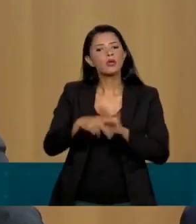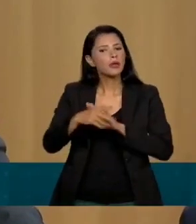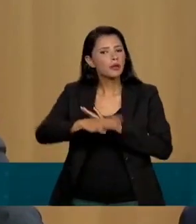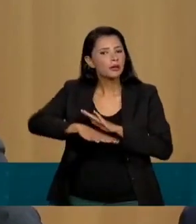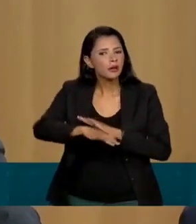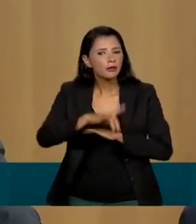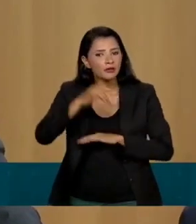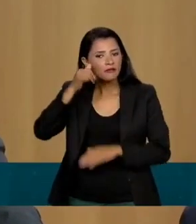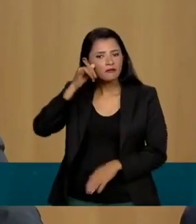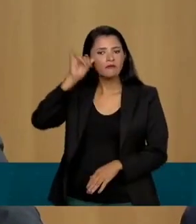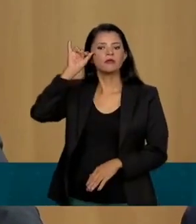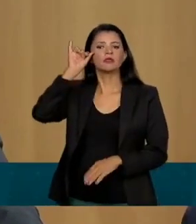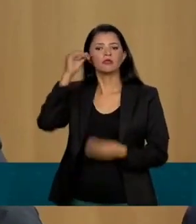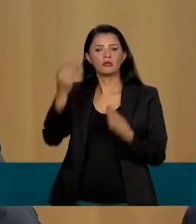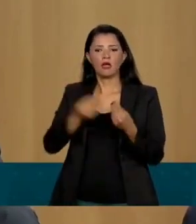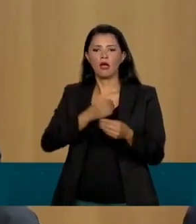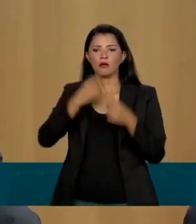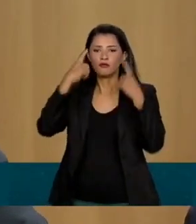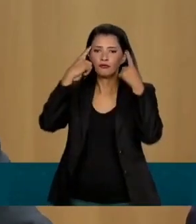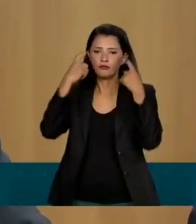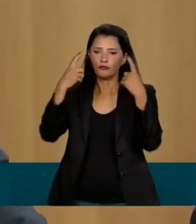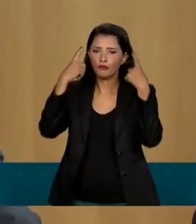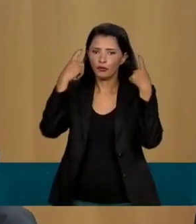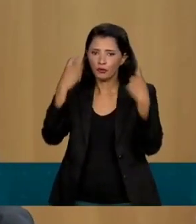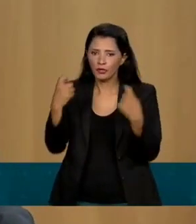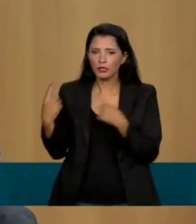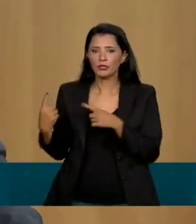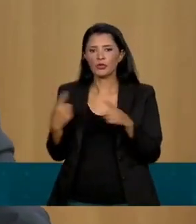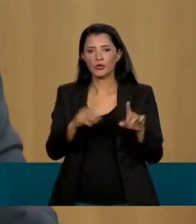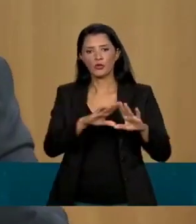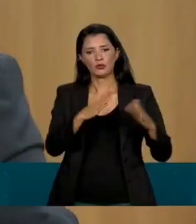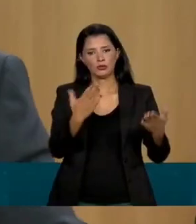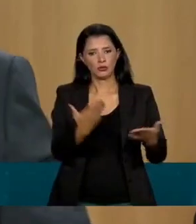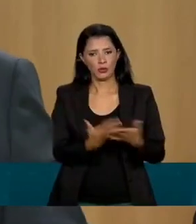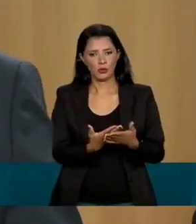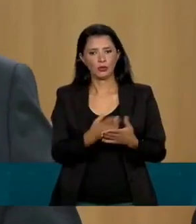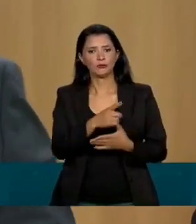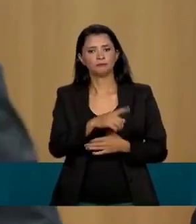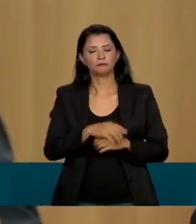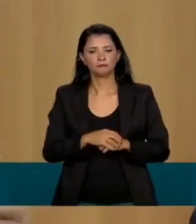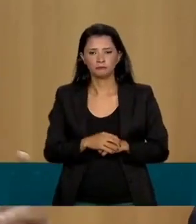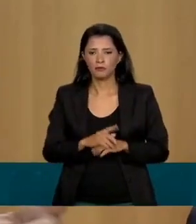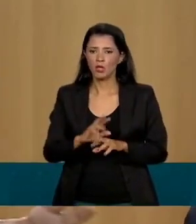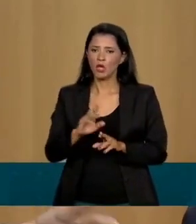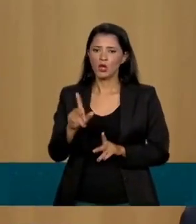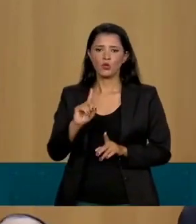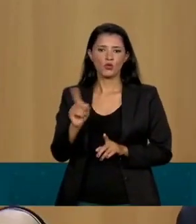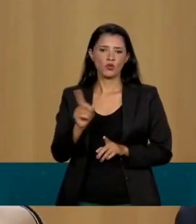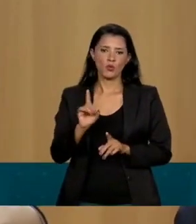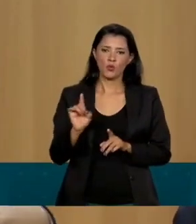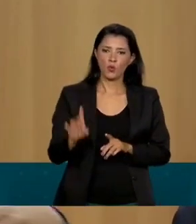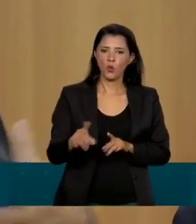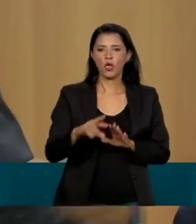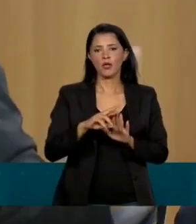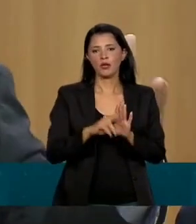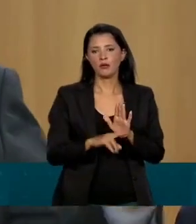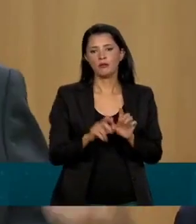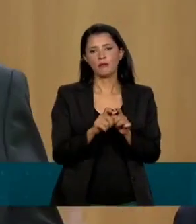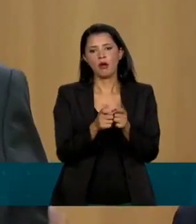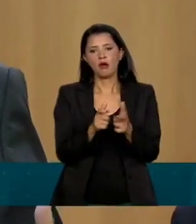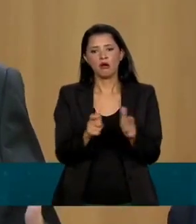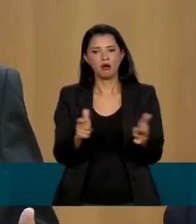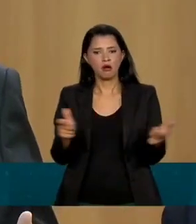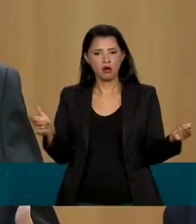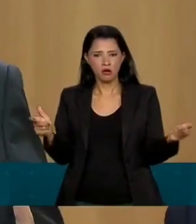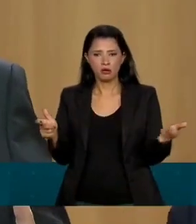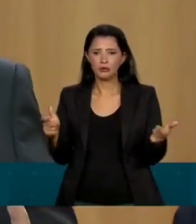à prevenção de violência contra escolas. Não se trata, portanto, de uma regulação ampla